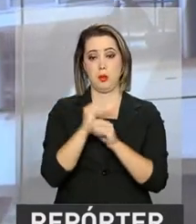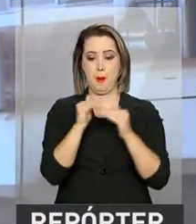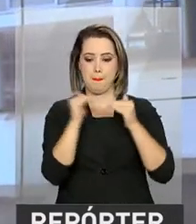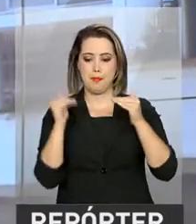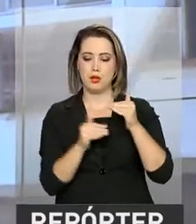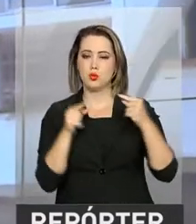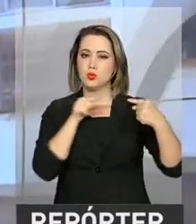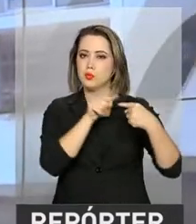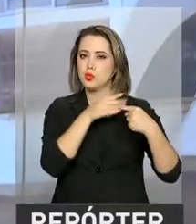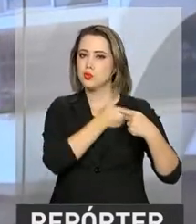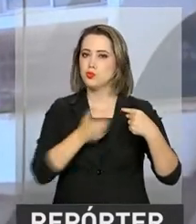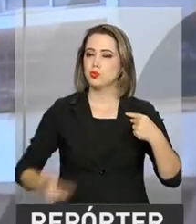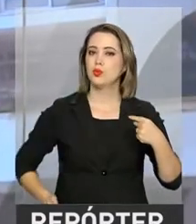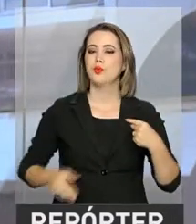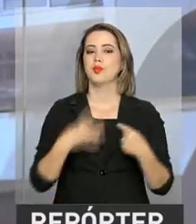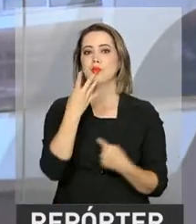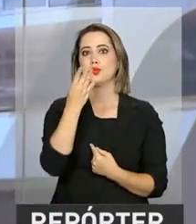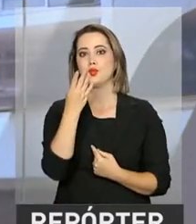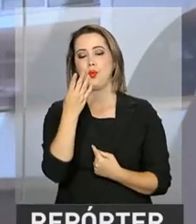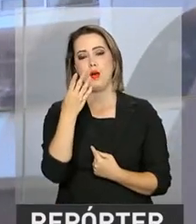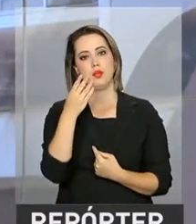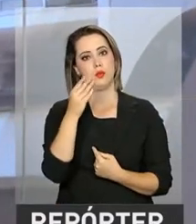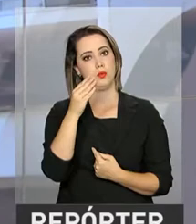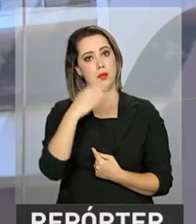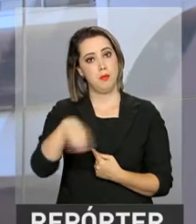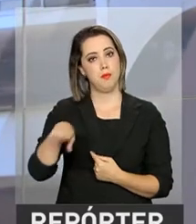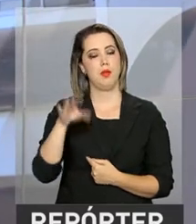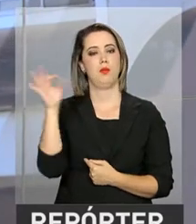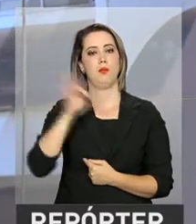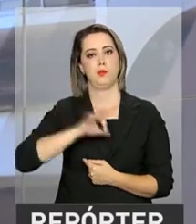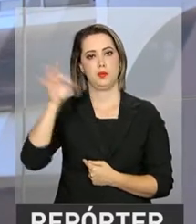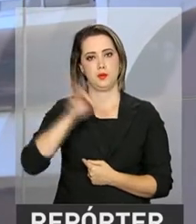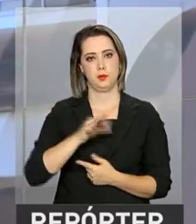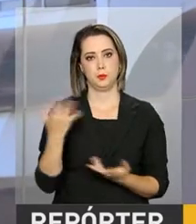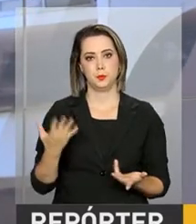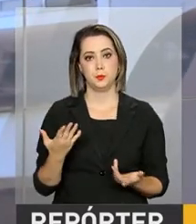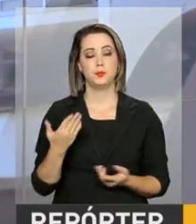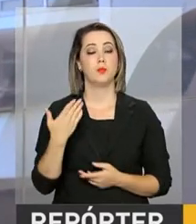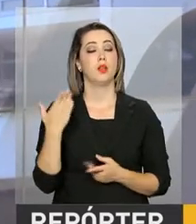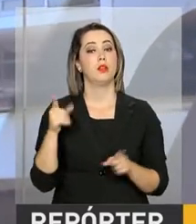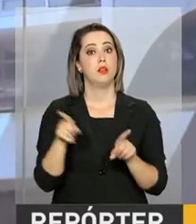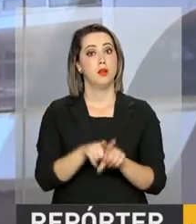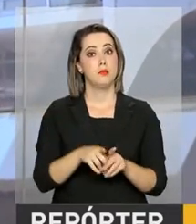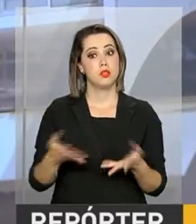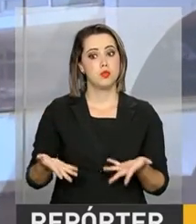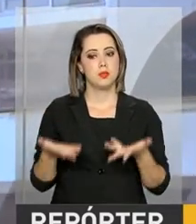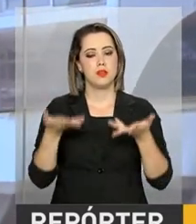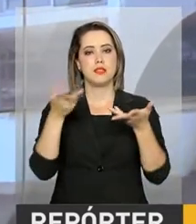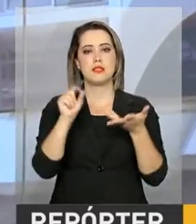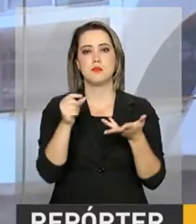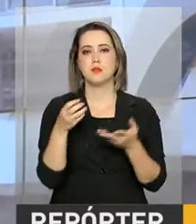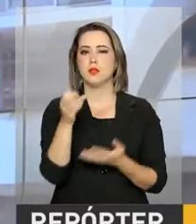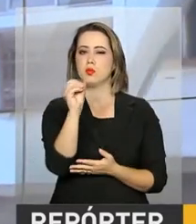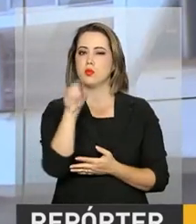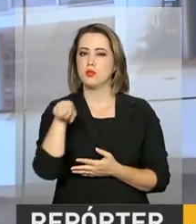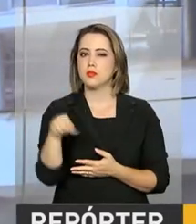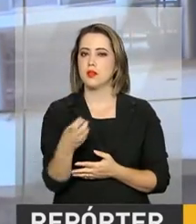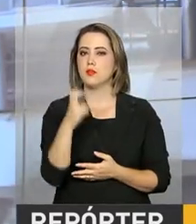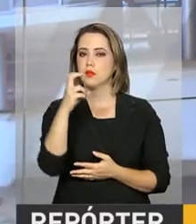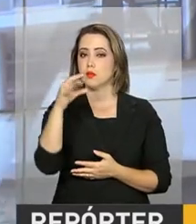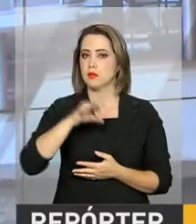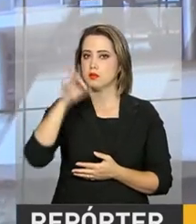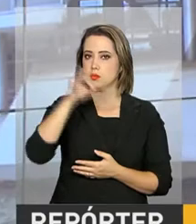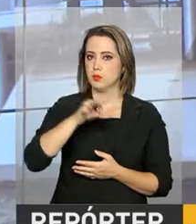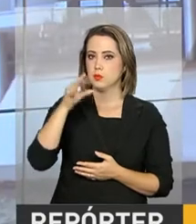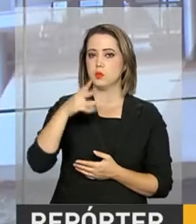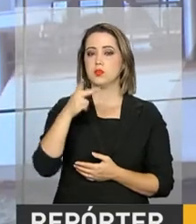4,5%. O relatório do Banco Central, divulgado hoje, estima crescimento de 0,5% para o Produto Interno Bruto neste ano. O Banco